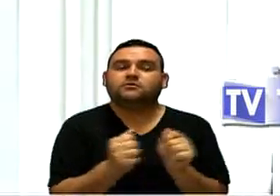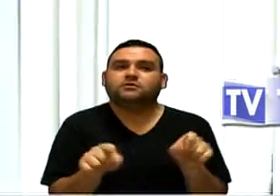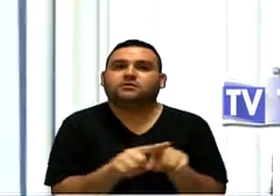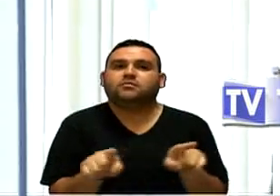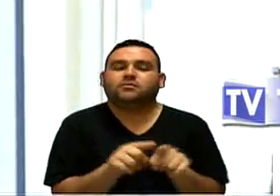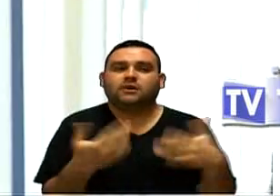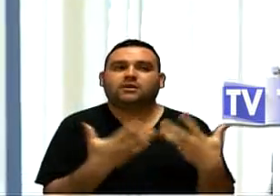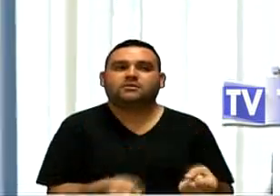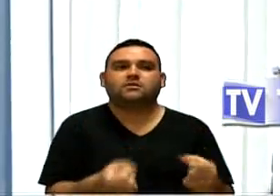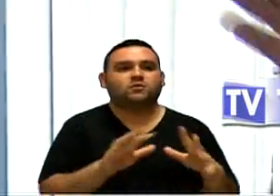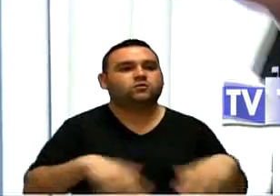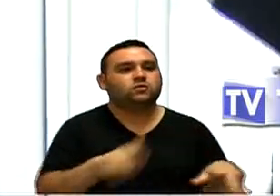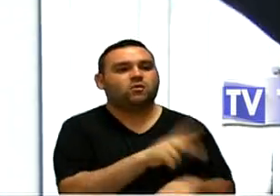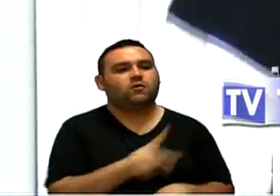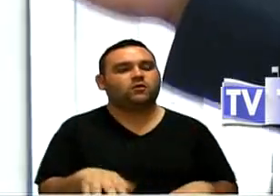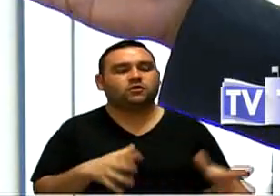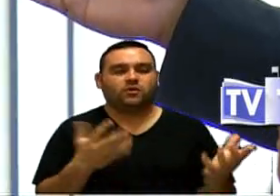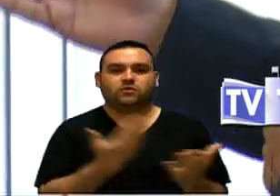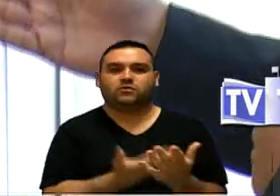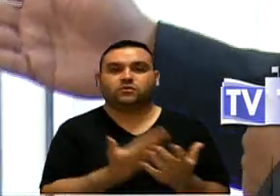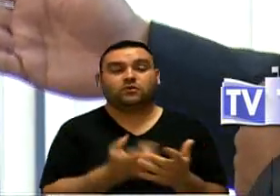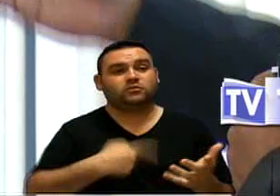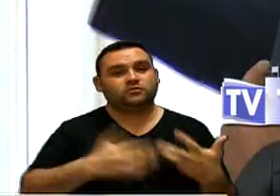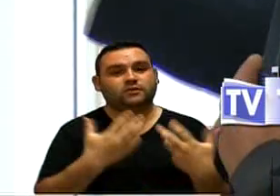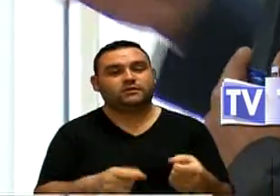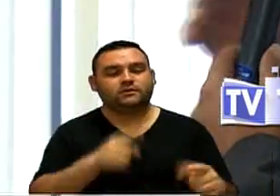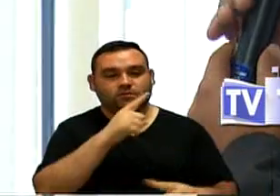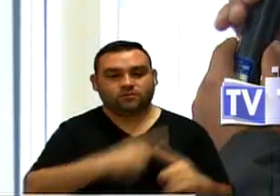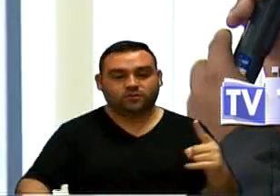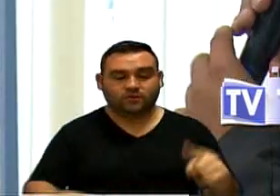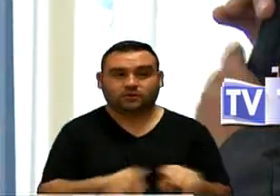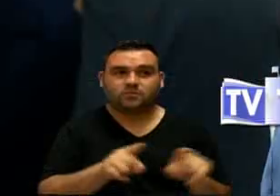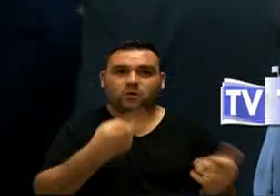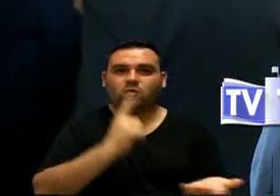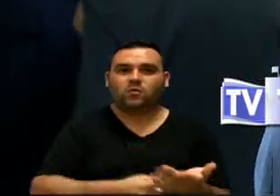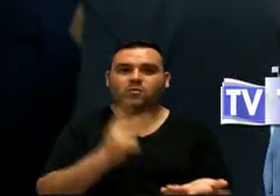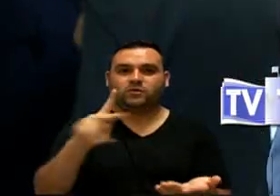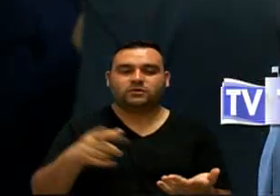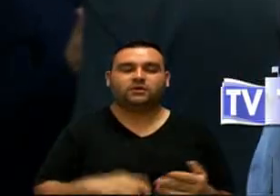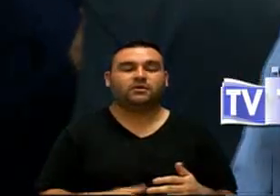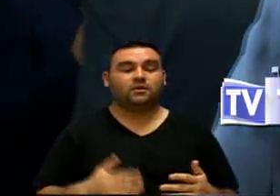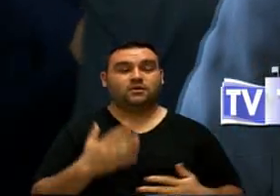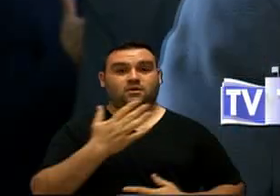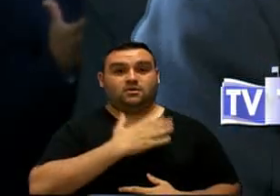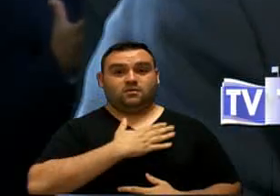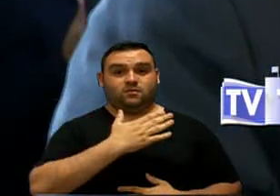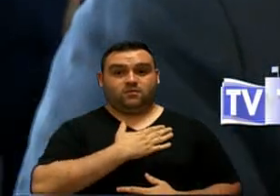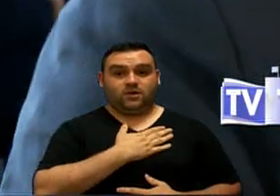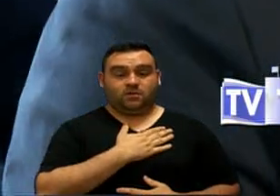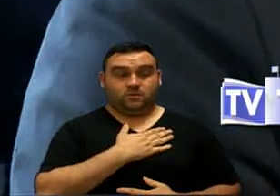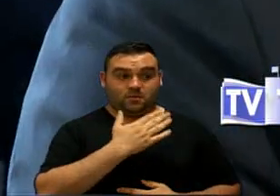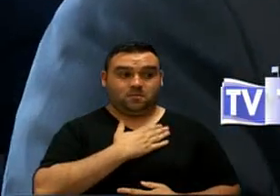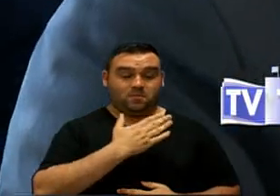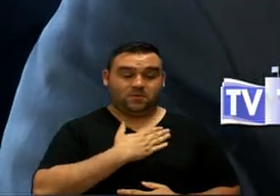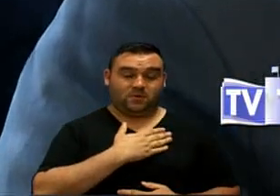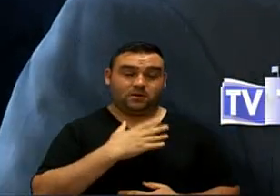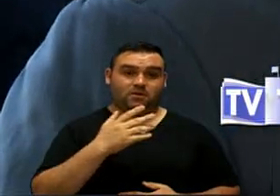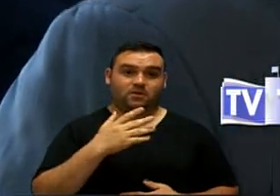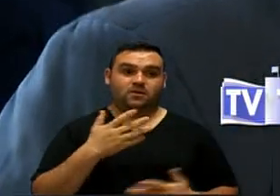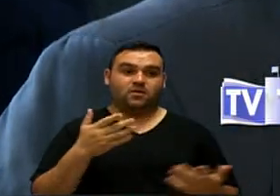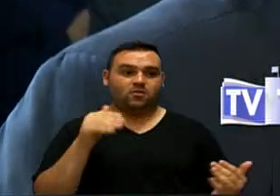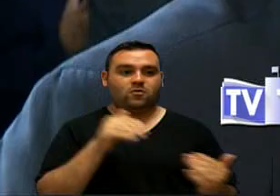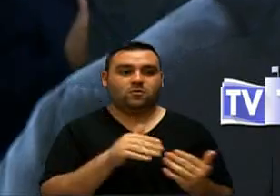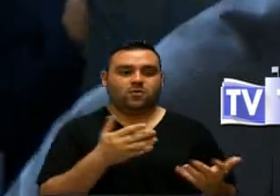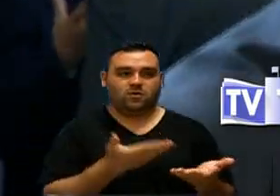anuência dos professores da rede. Então, nós vamos acatar o veto, com o compromisso de Vossa Excelência, ajudar nesse debate. O meu comprometimento com